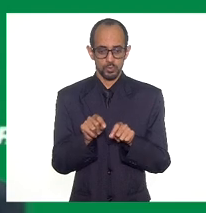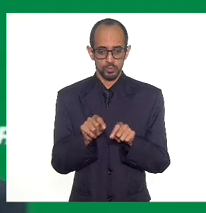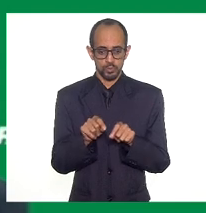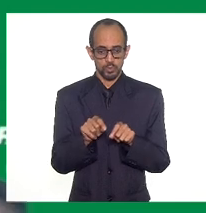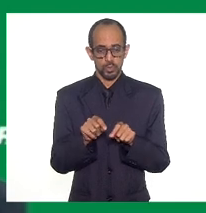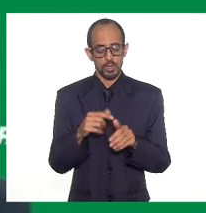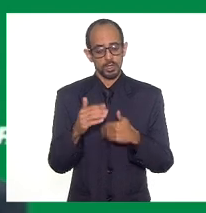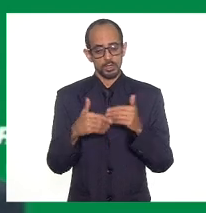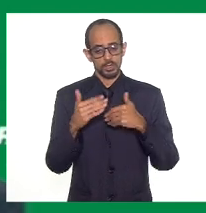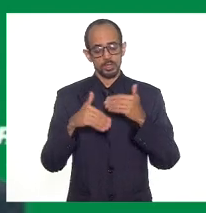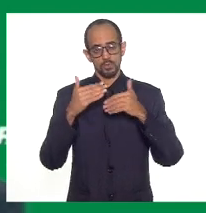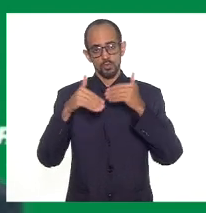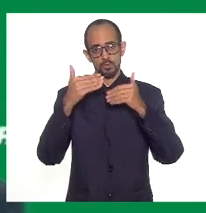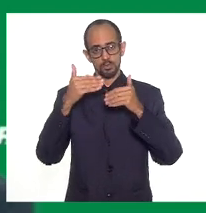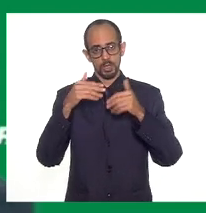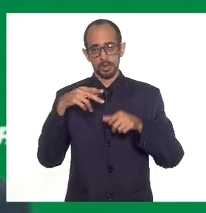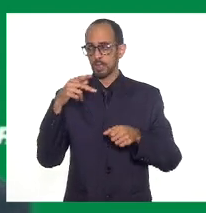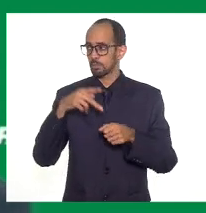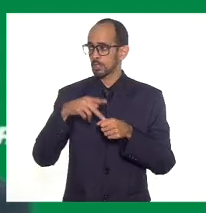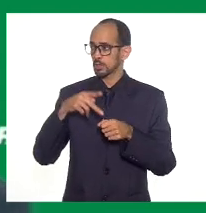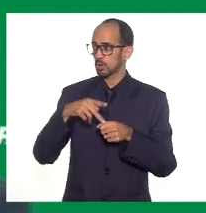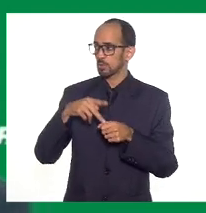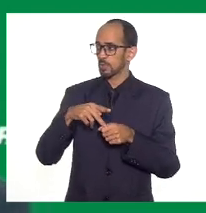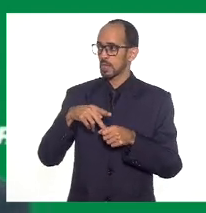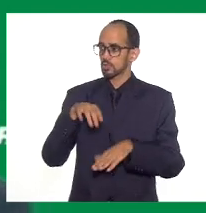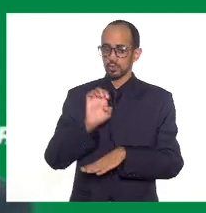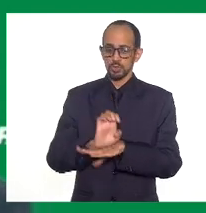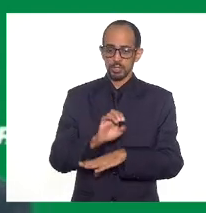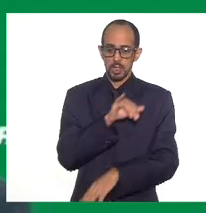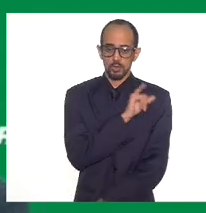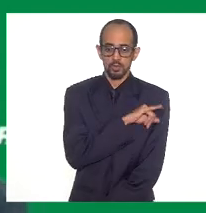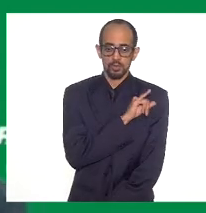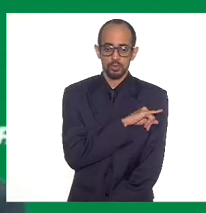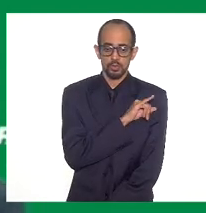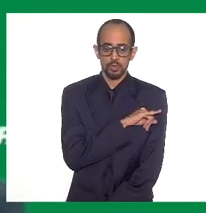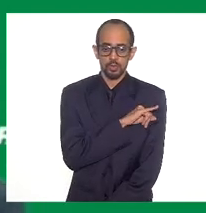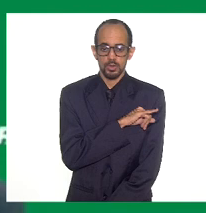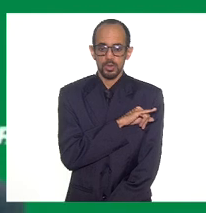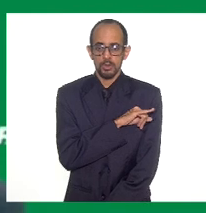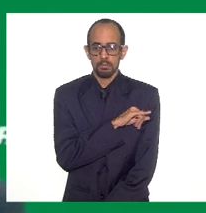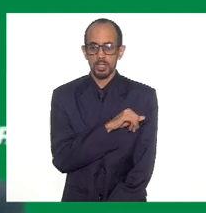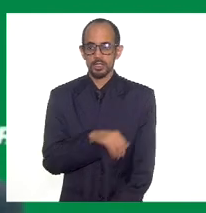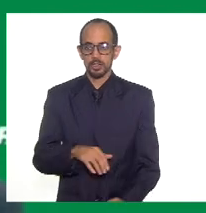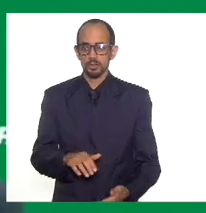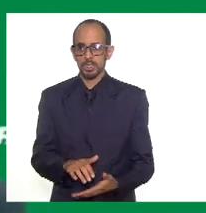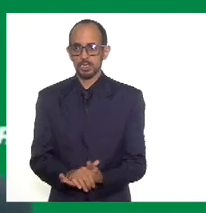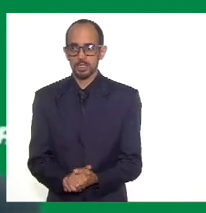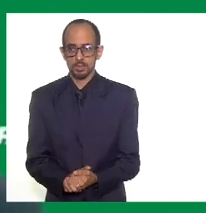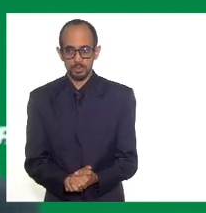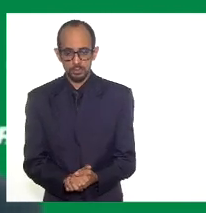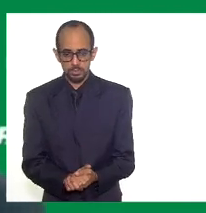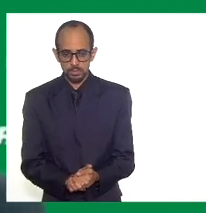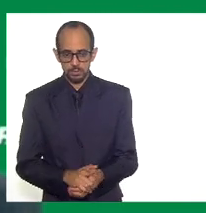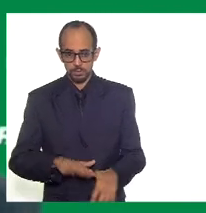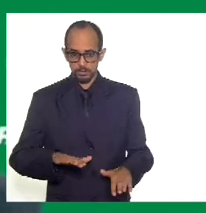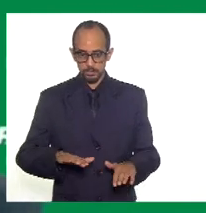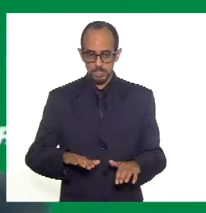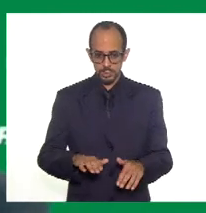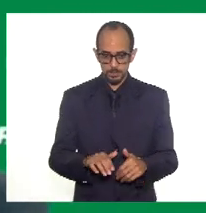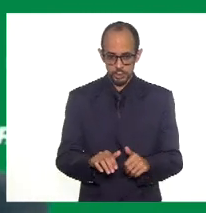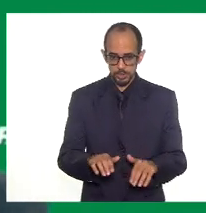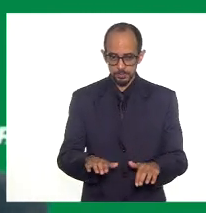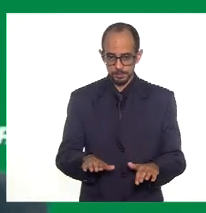desse desenvolvimento, né, da Petrobras para o estado do Rio e, e por consequência, para o setor naval também. Em relação ao estado do